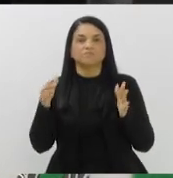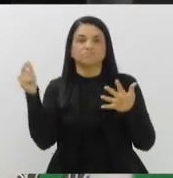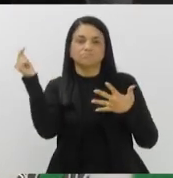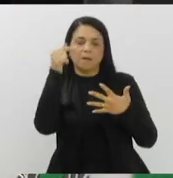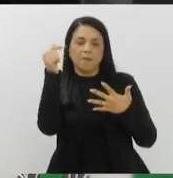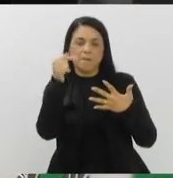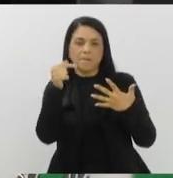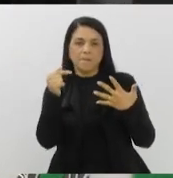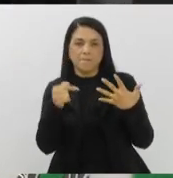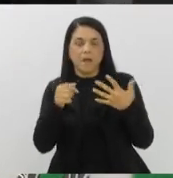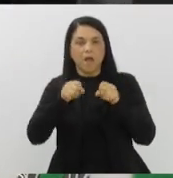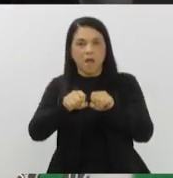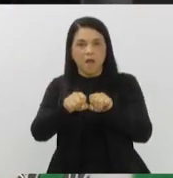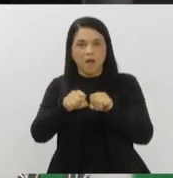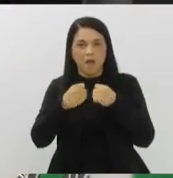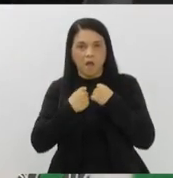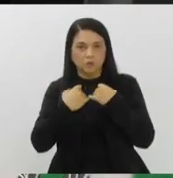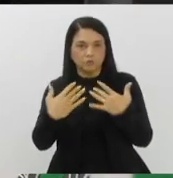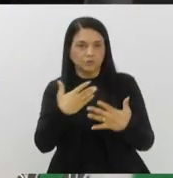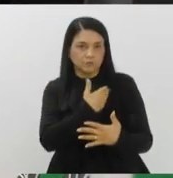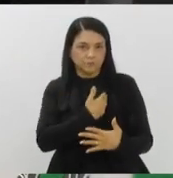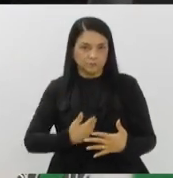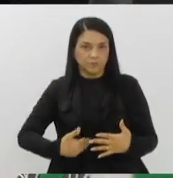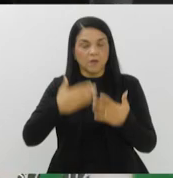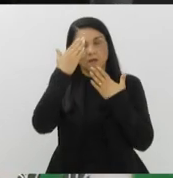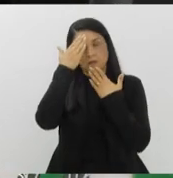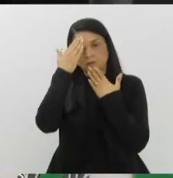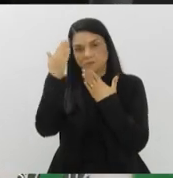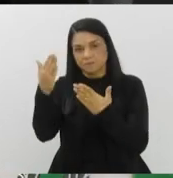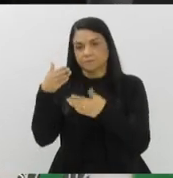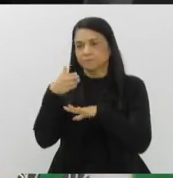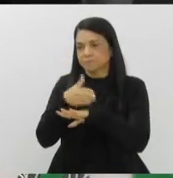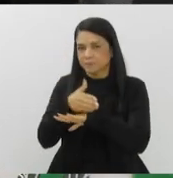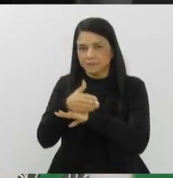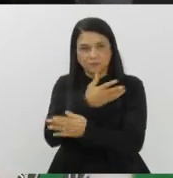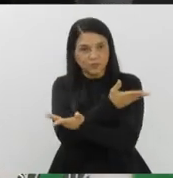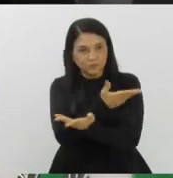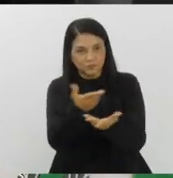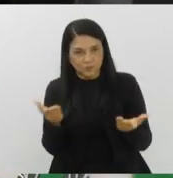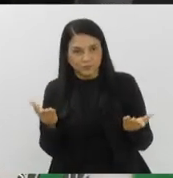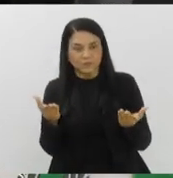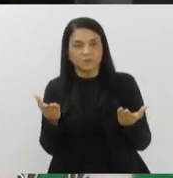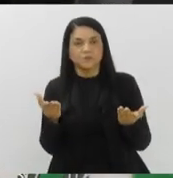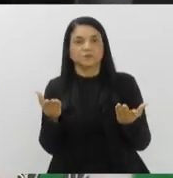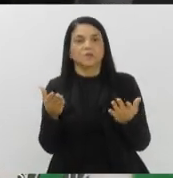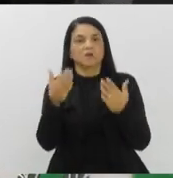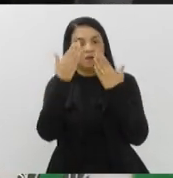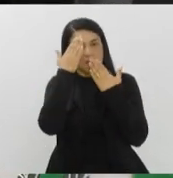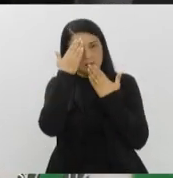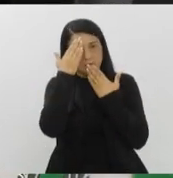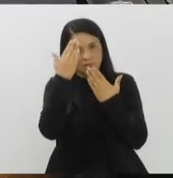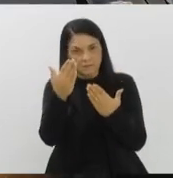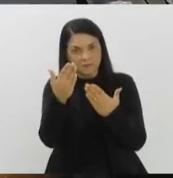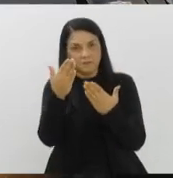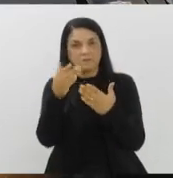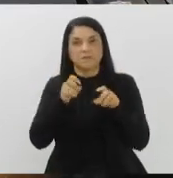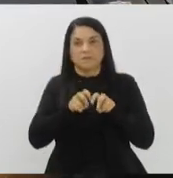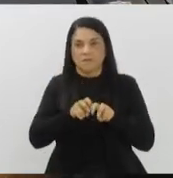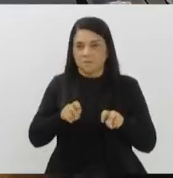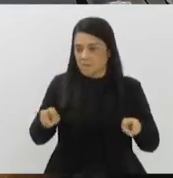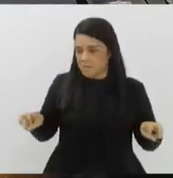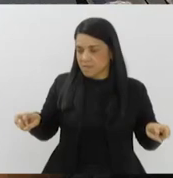a nossa audiência pública, já agradecendo a presença de vocês, agradecendo a presença da mesa, e